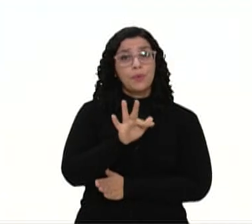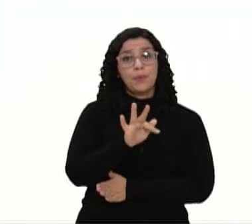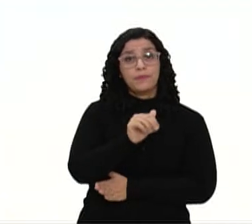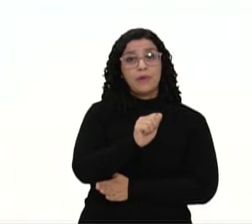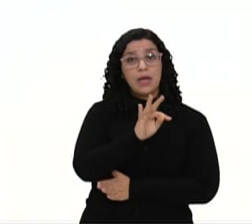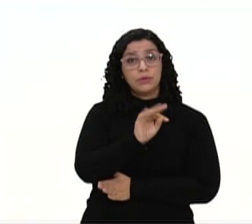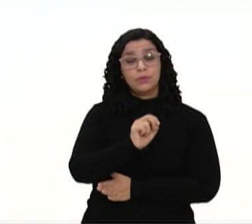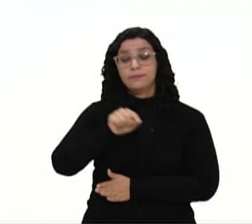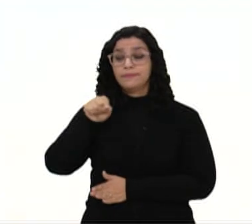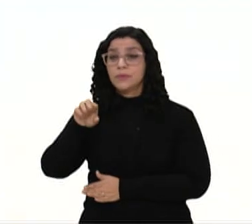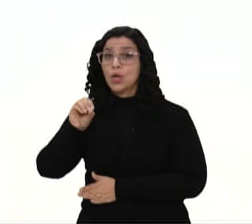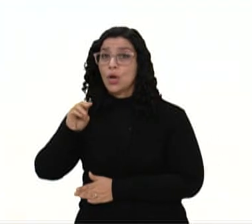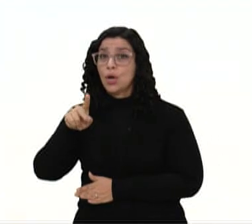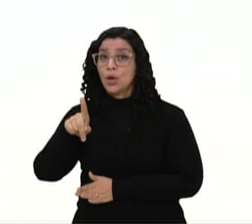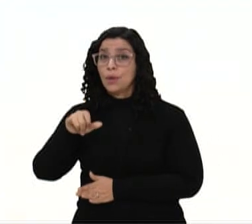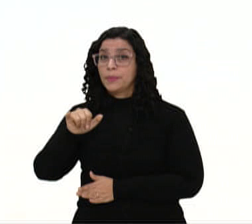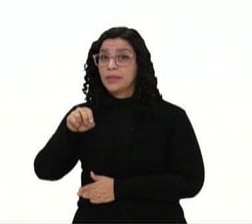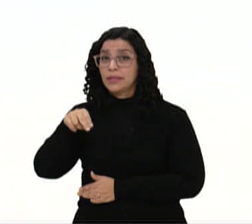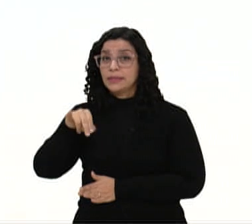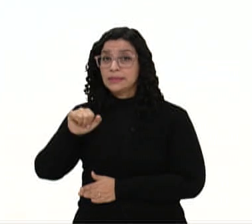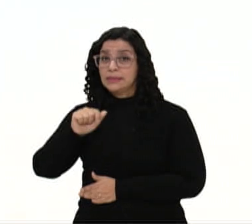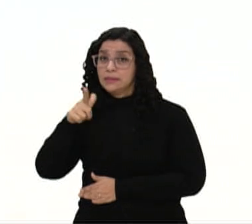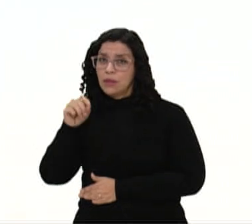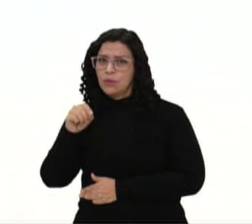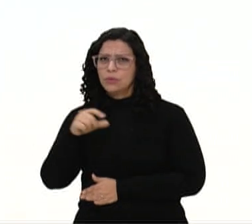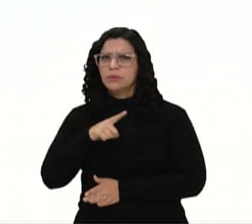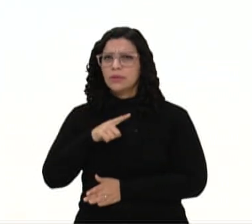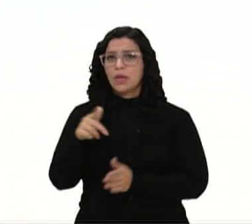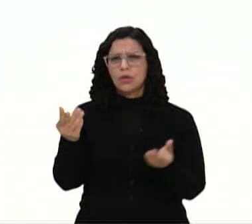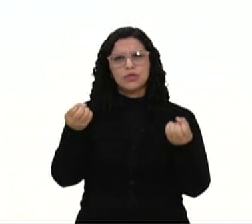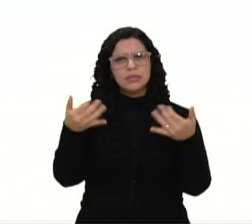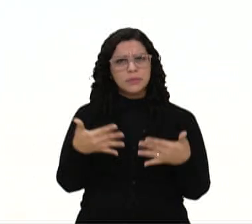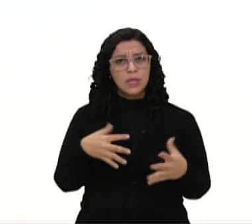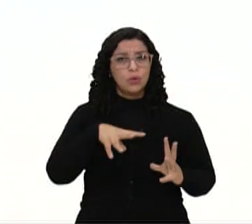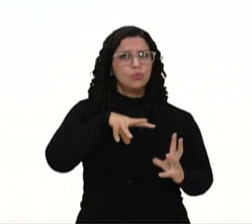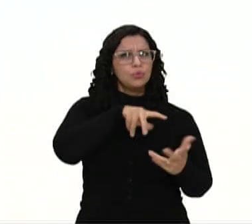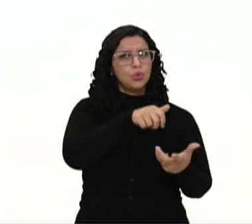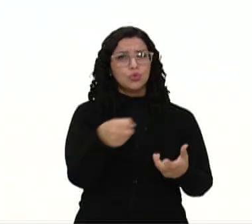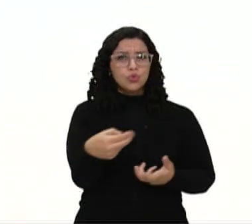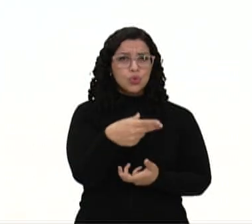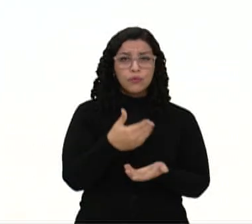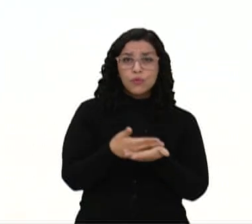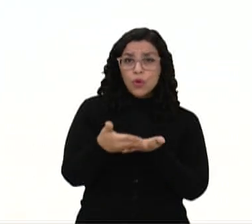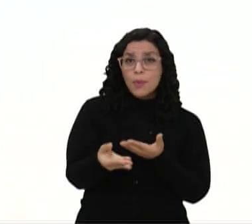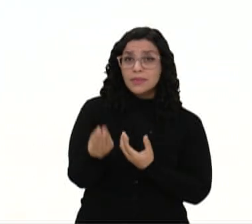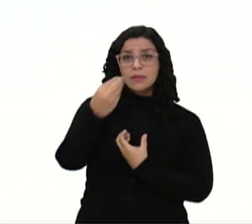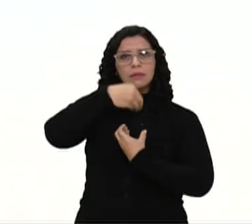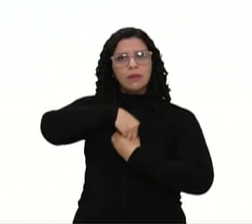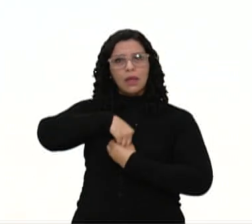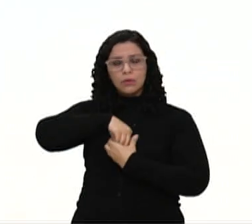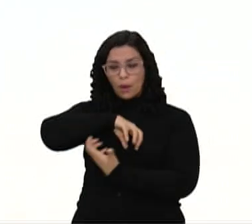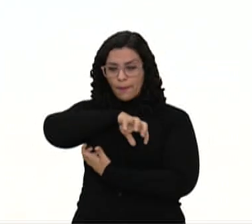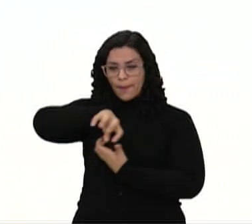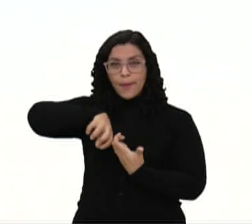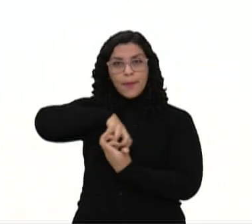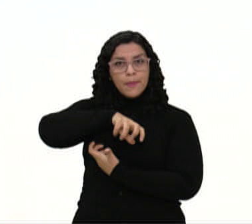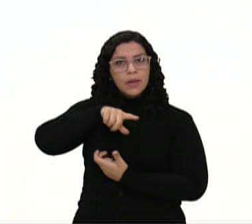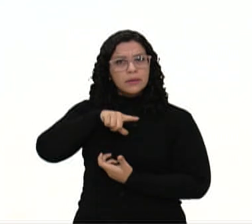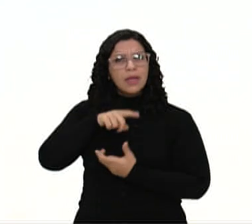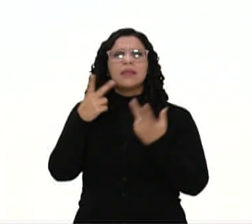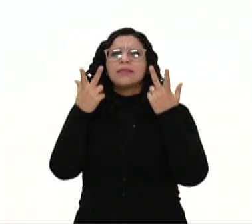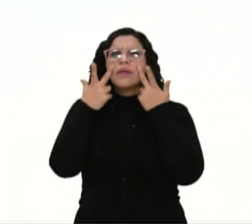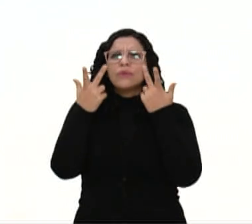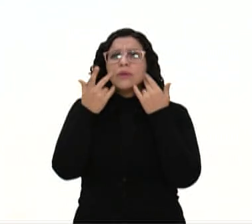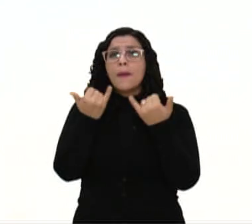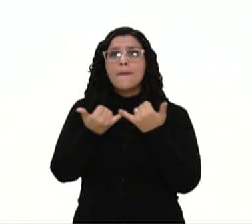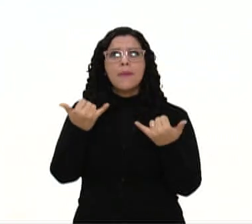nesse trecho aqui. Como mencionei há pouco, um novo mundo está a surgir dentro de ti, e é natural que este